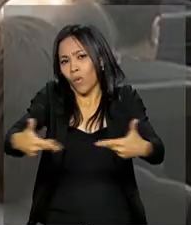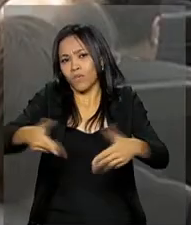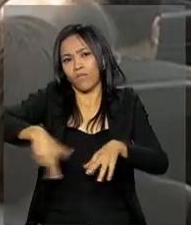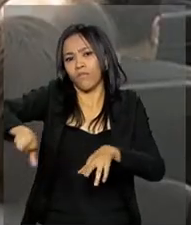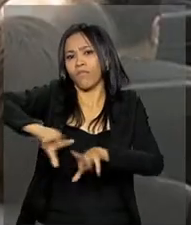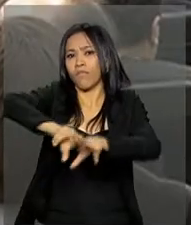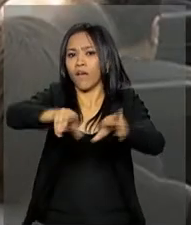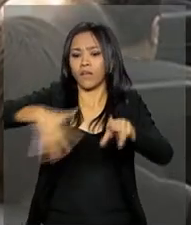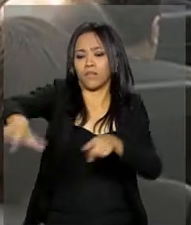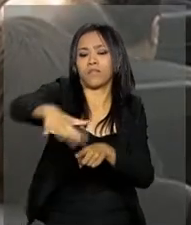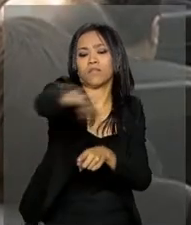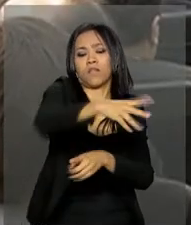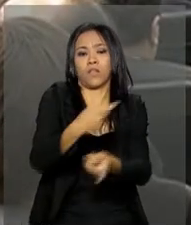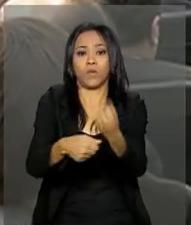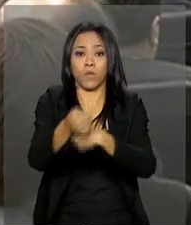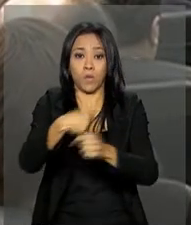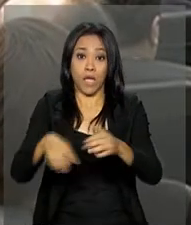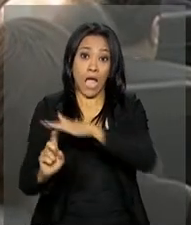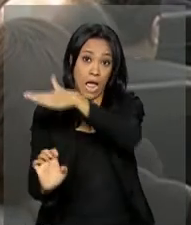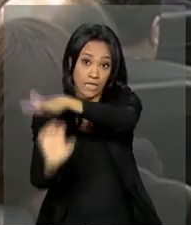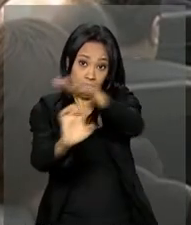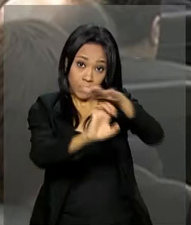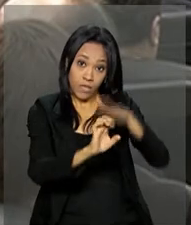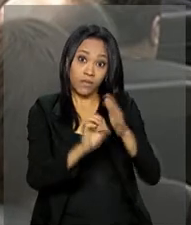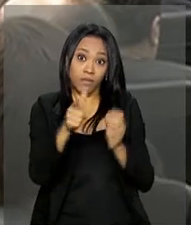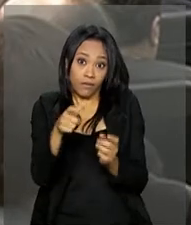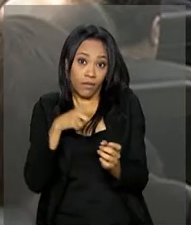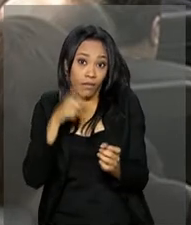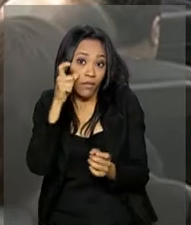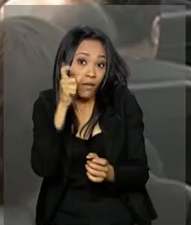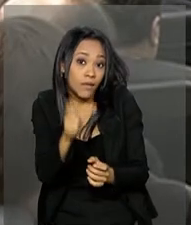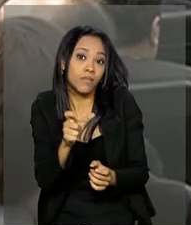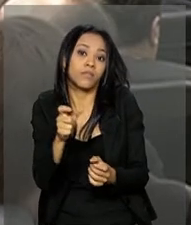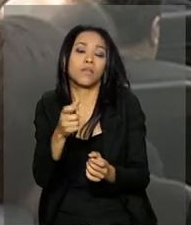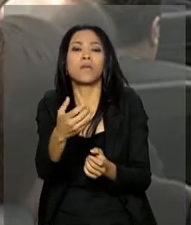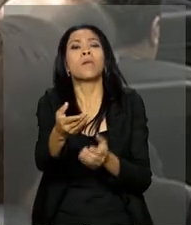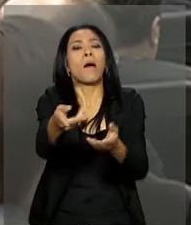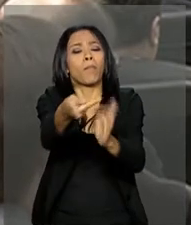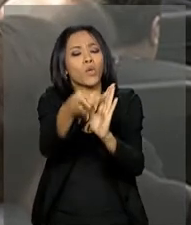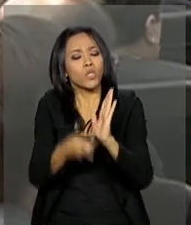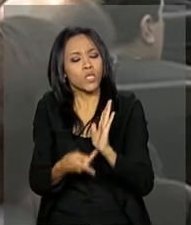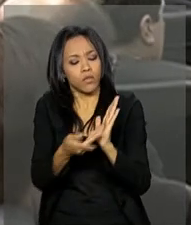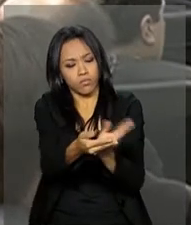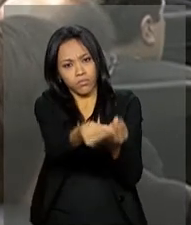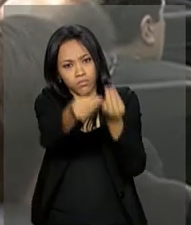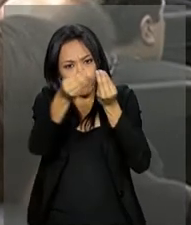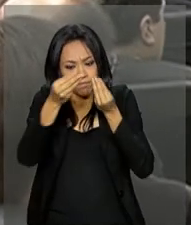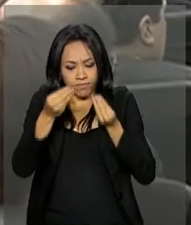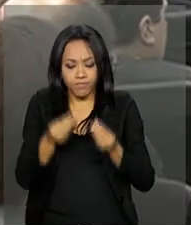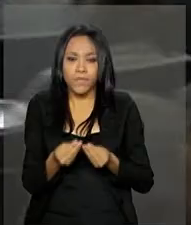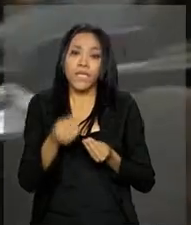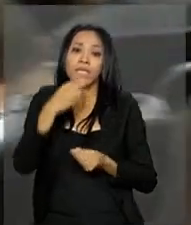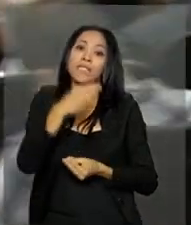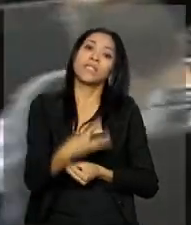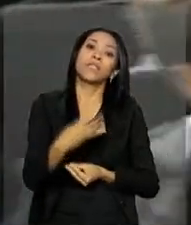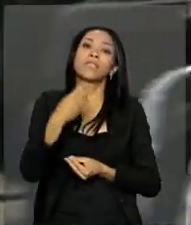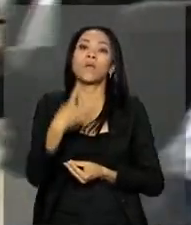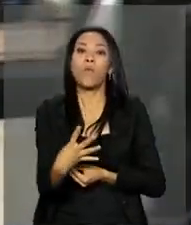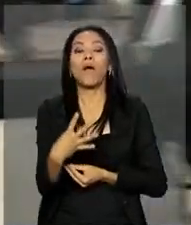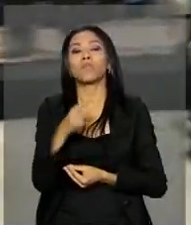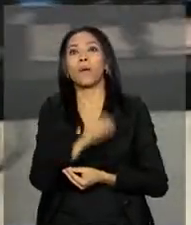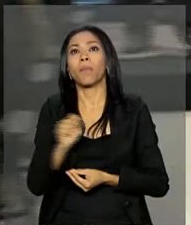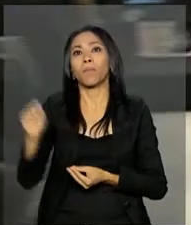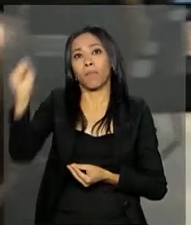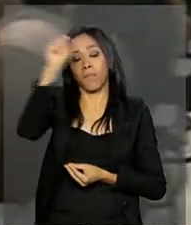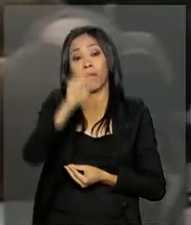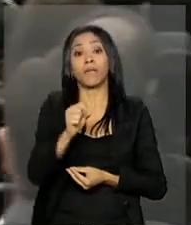economia. As empresas interessadas em receber recursos deverão apresentar os projetos em um dos 34 escritórios da Empresa Brasileira